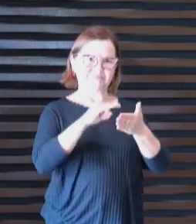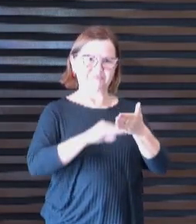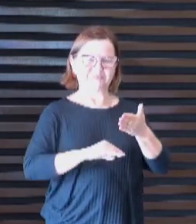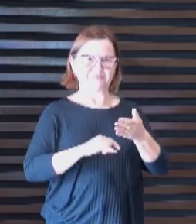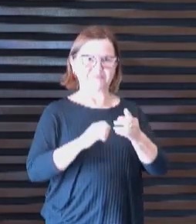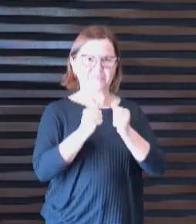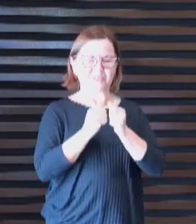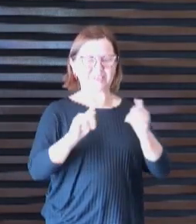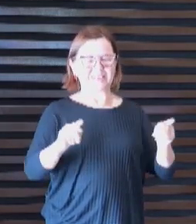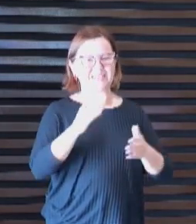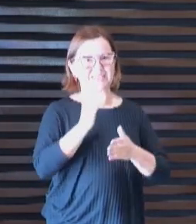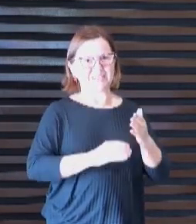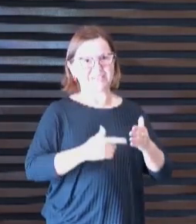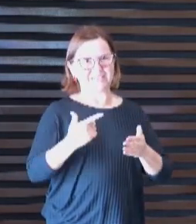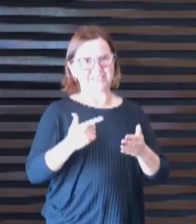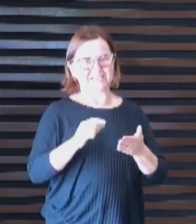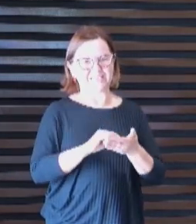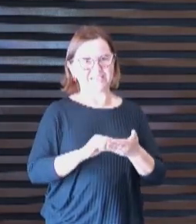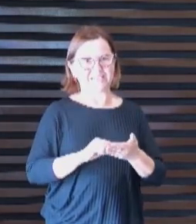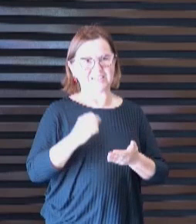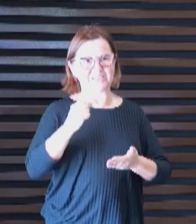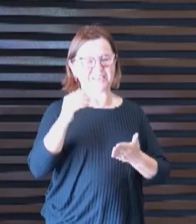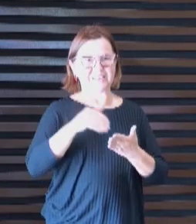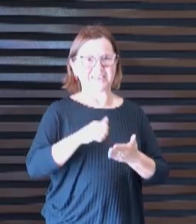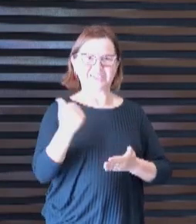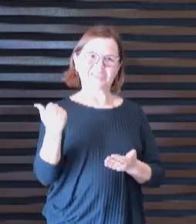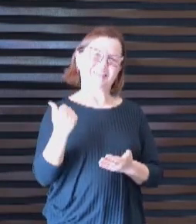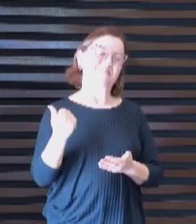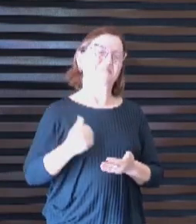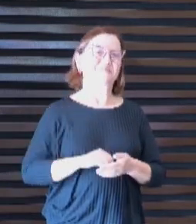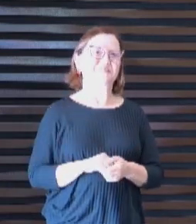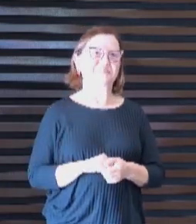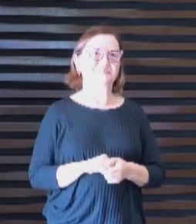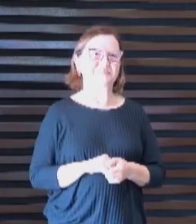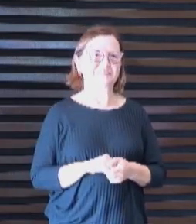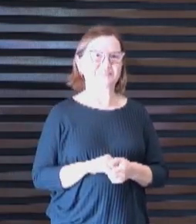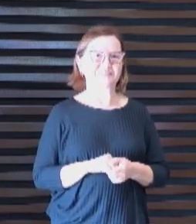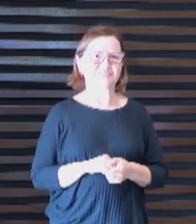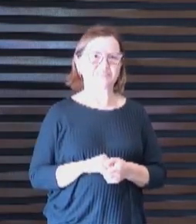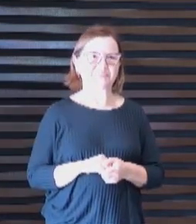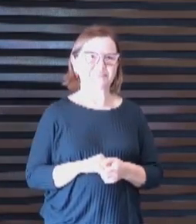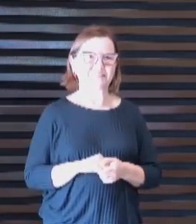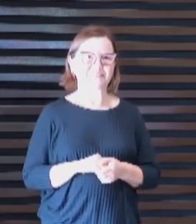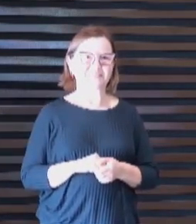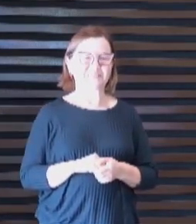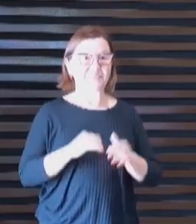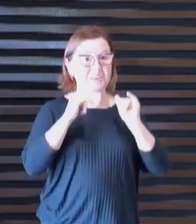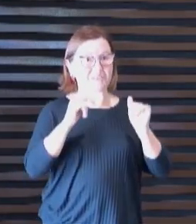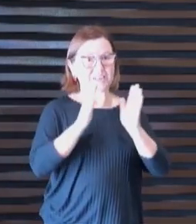2, versos de 8 a 11. Vamos ler? Ao anjo da igreja